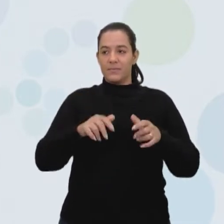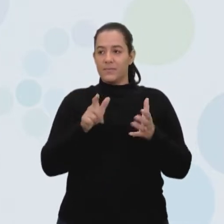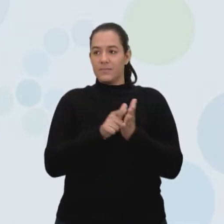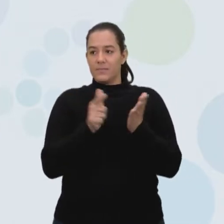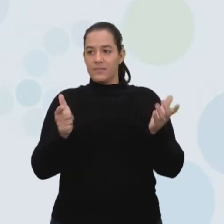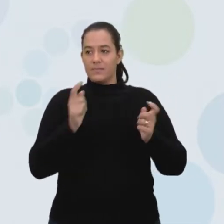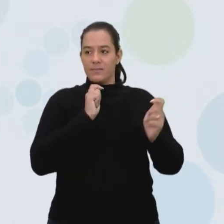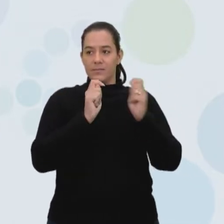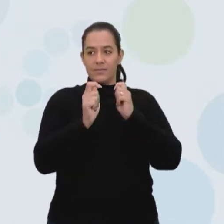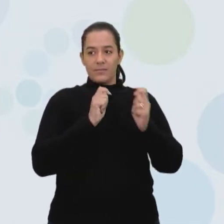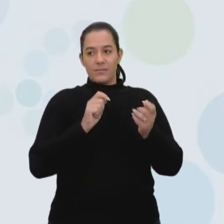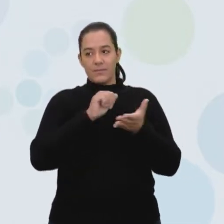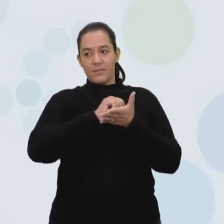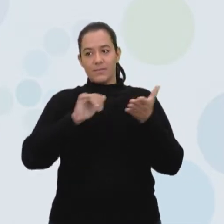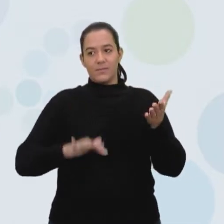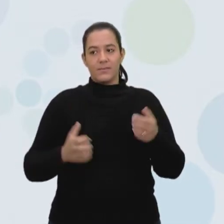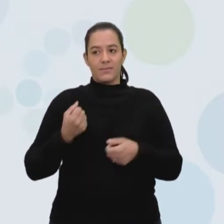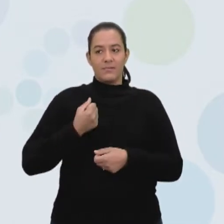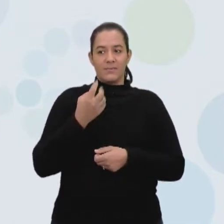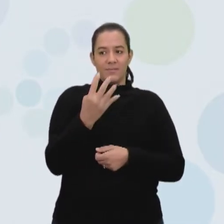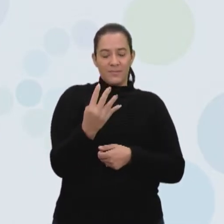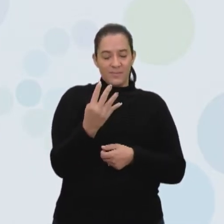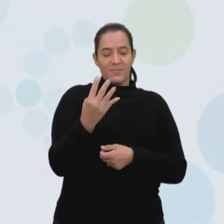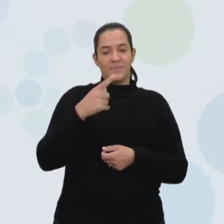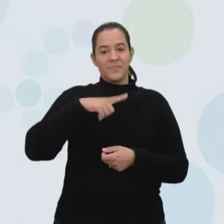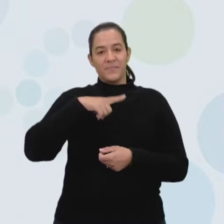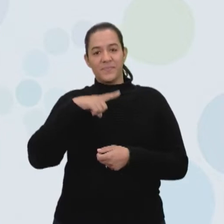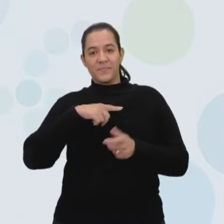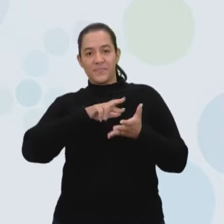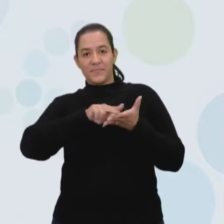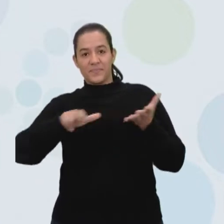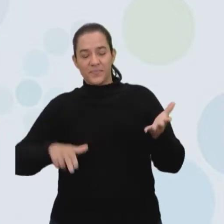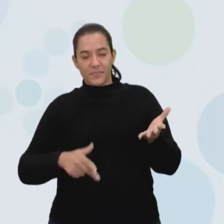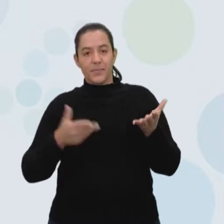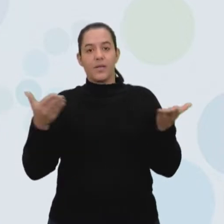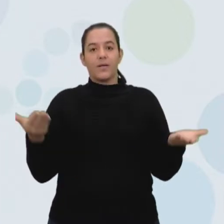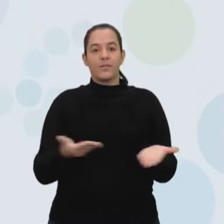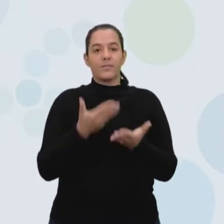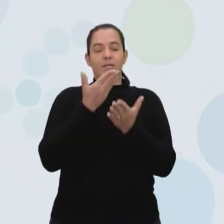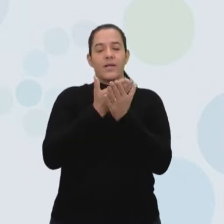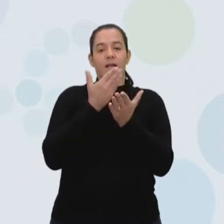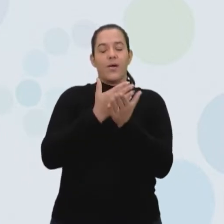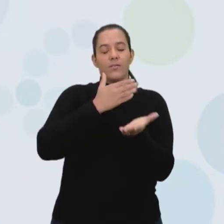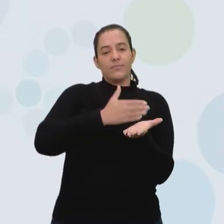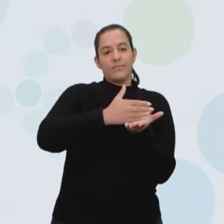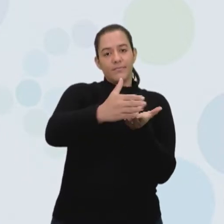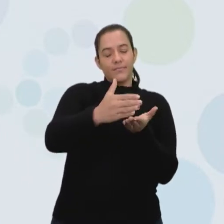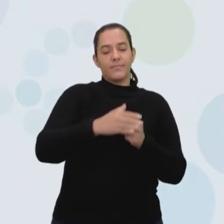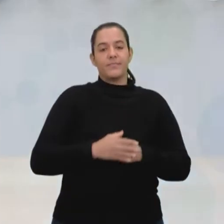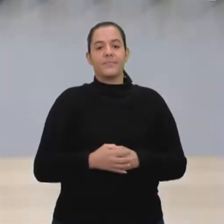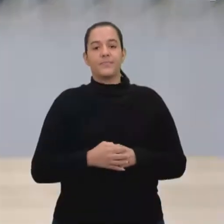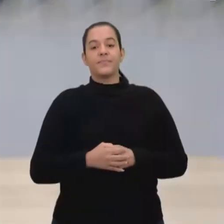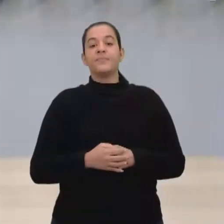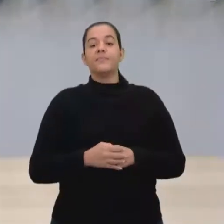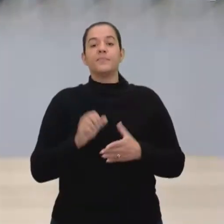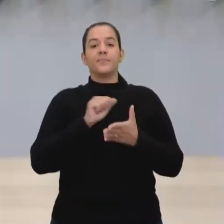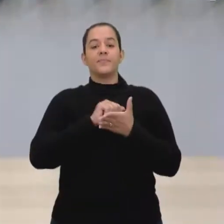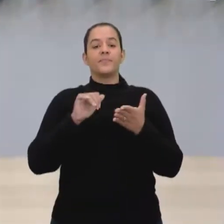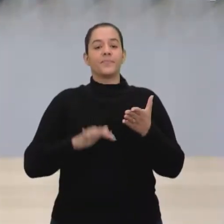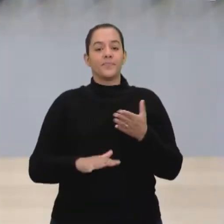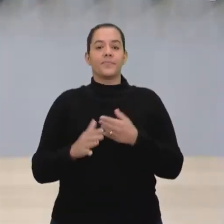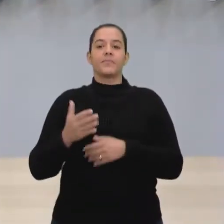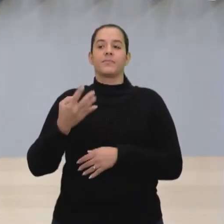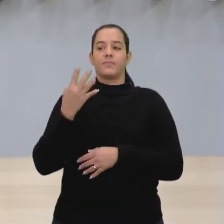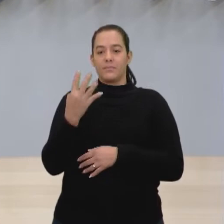Jornalística, atividade 4, e essa é a aula de introdução. Então nós chegamos na atividade 4, que é a penúltima